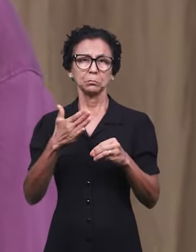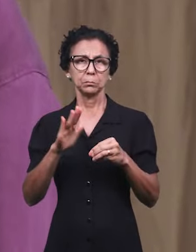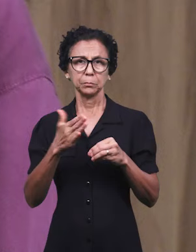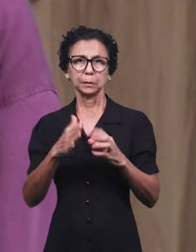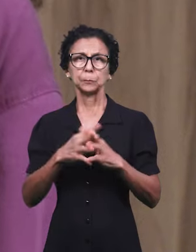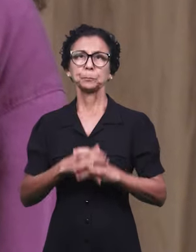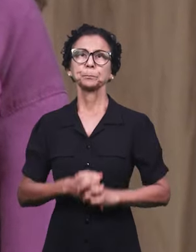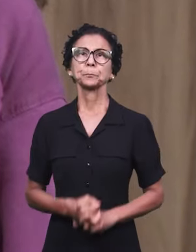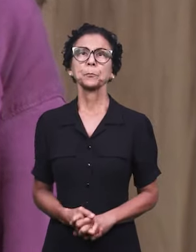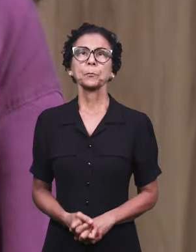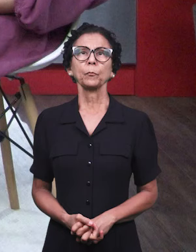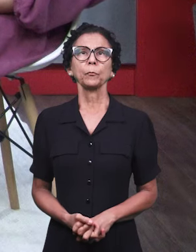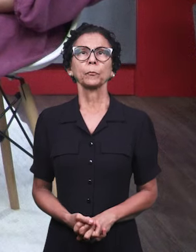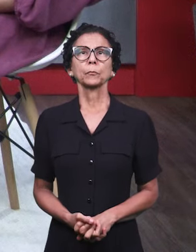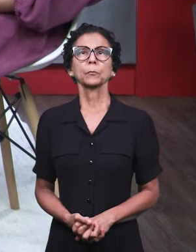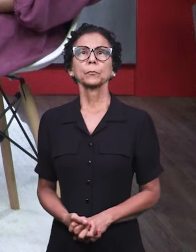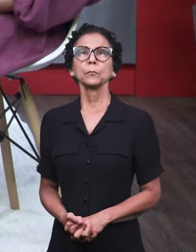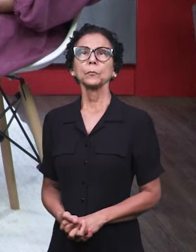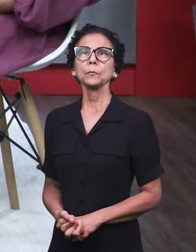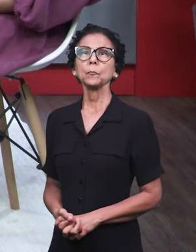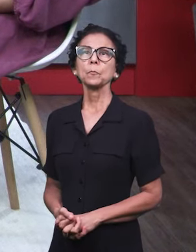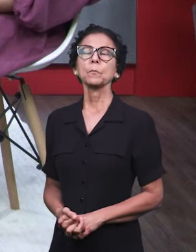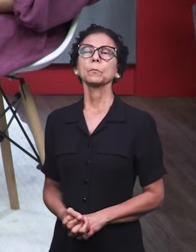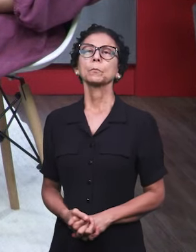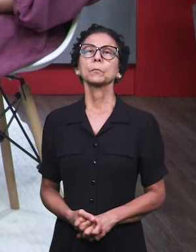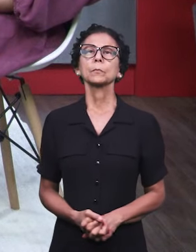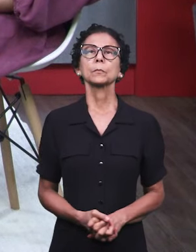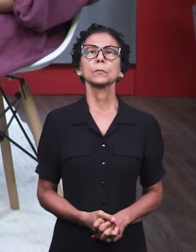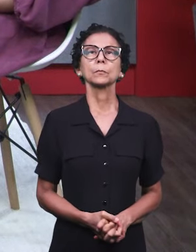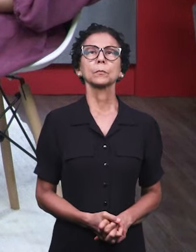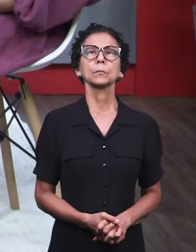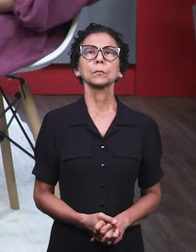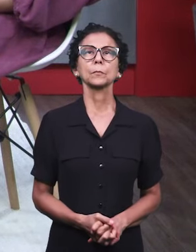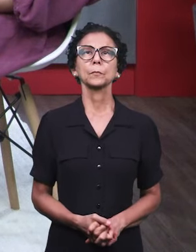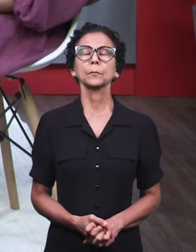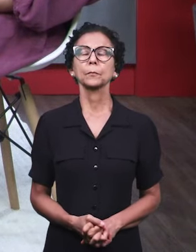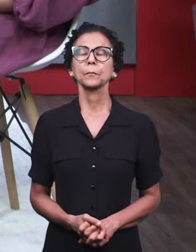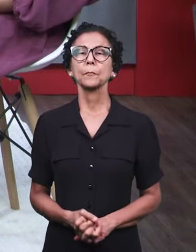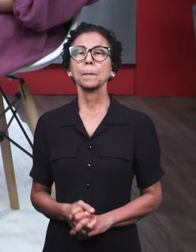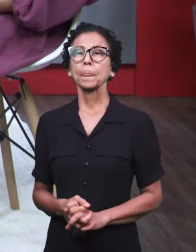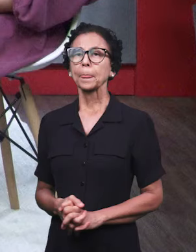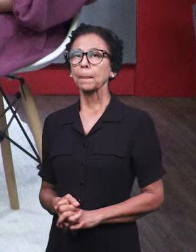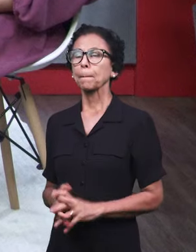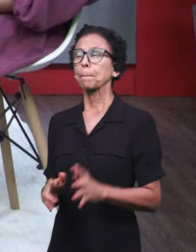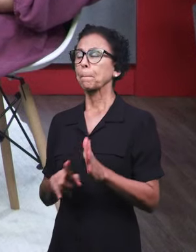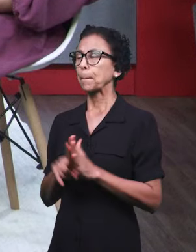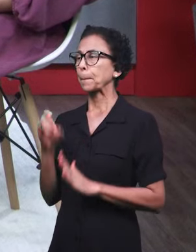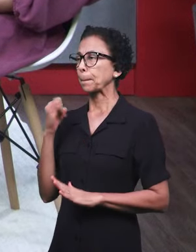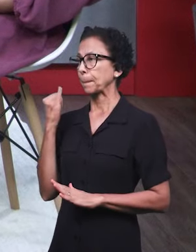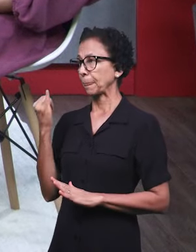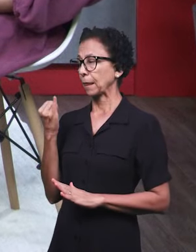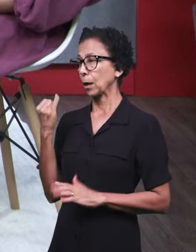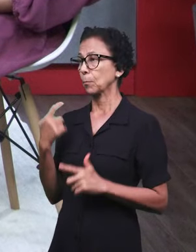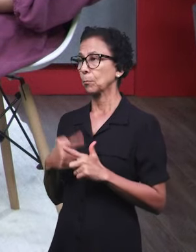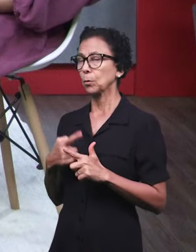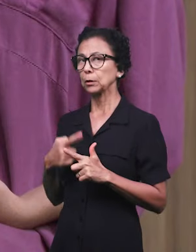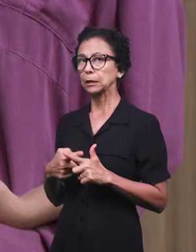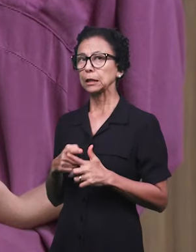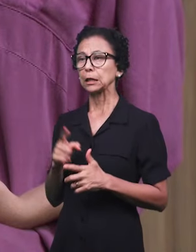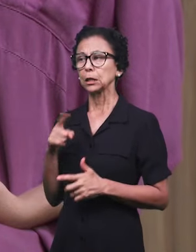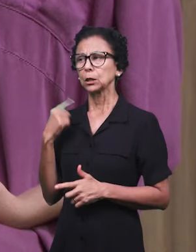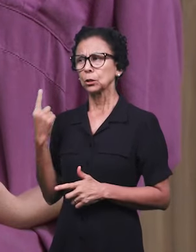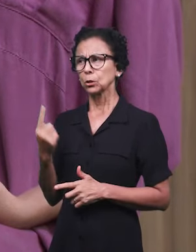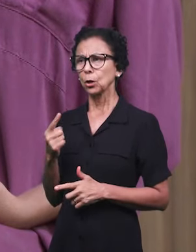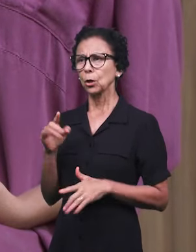totalmente. E uma pergunta bastante assim, é uma pergunta importante até de se fazer,